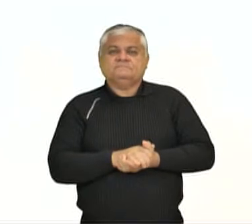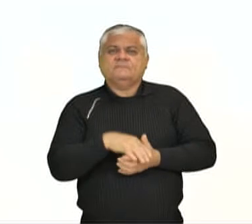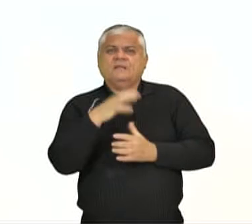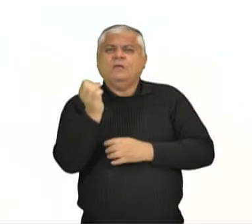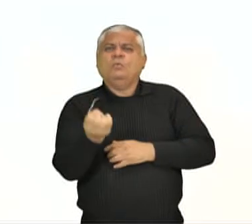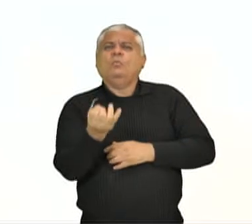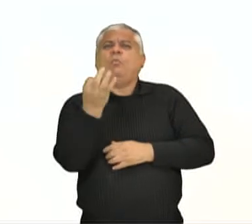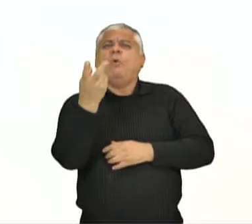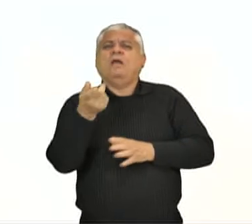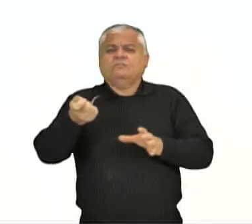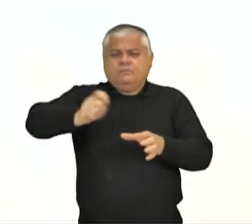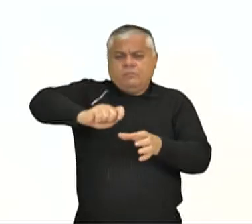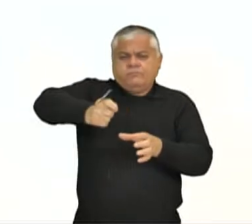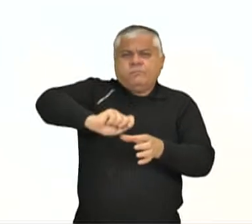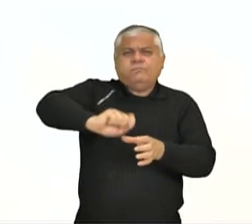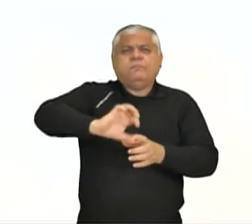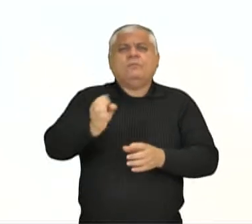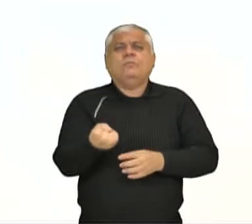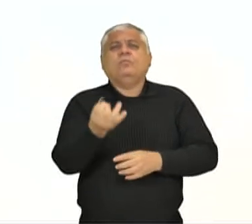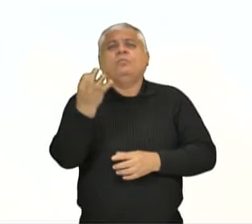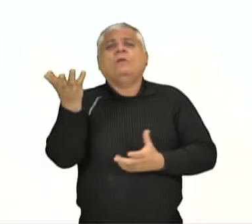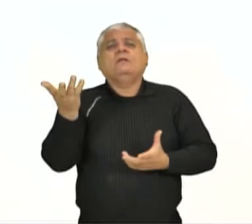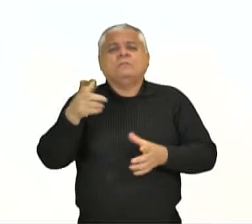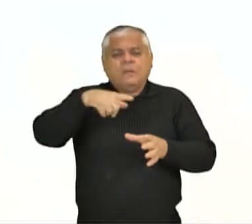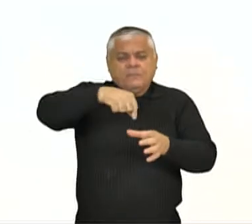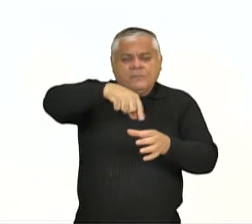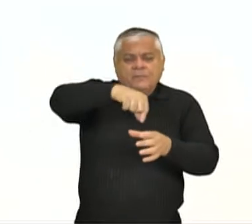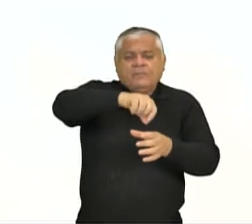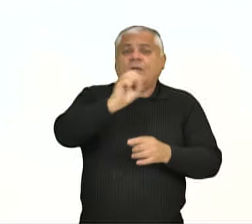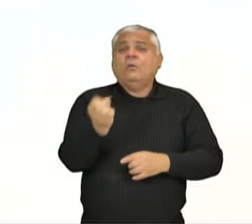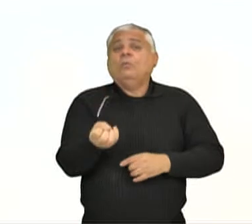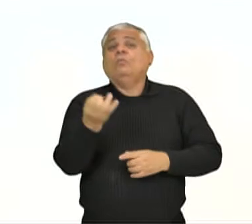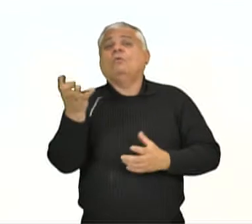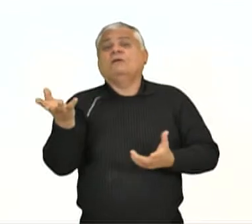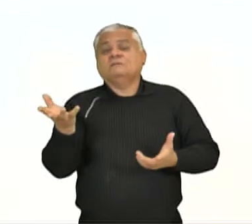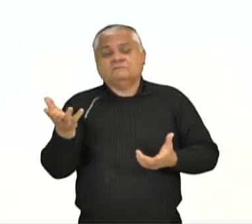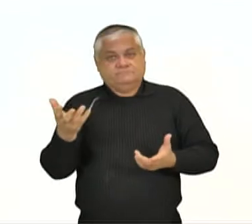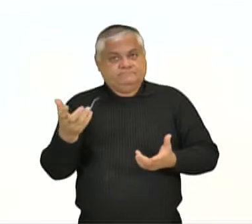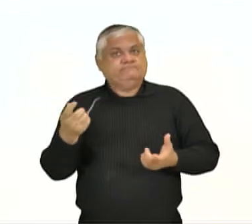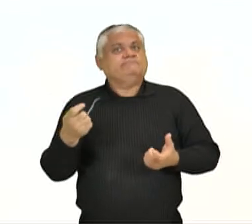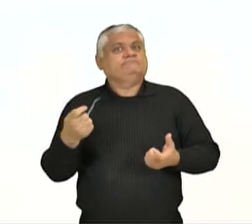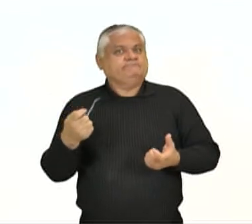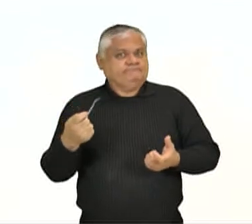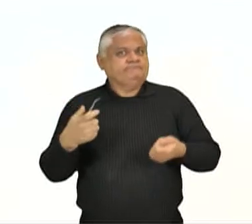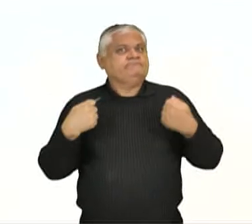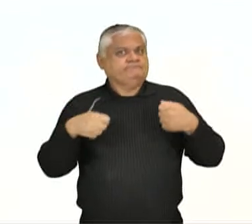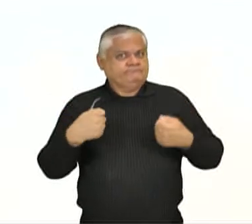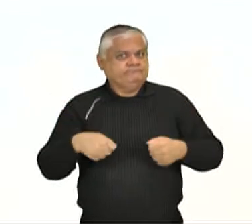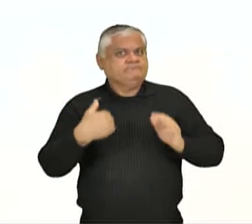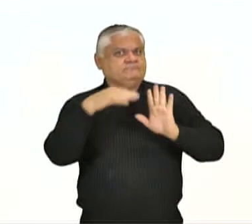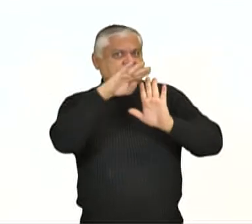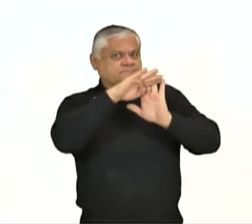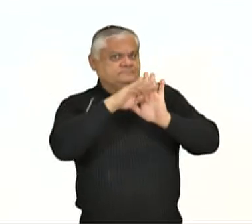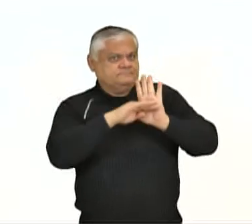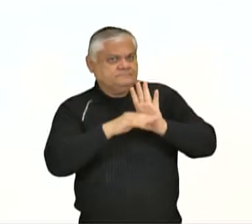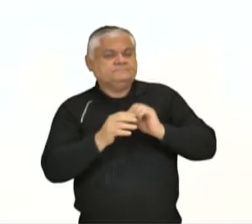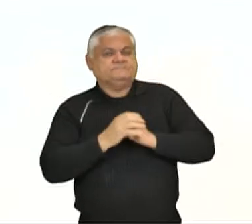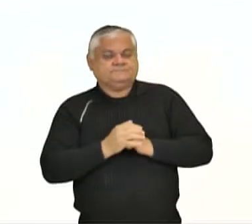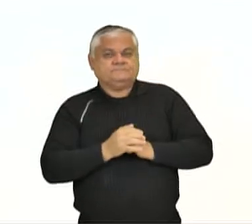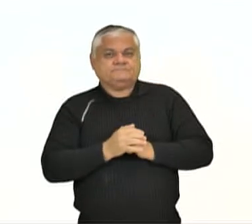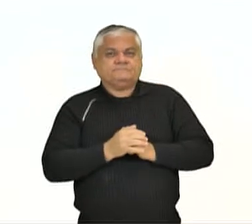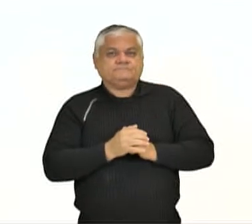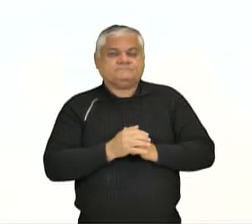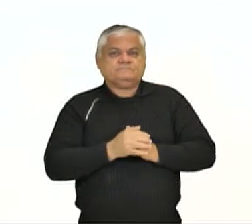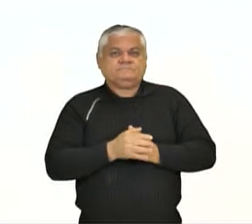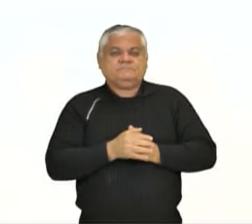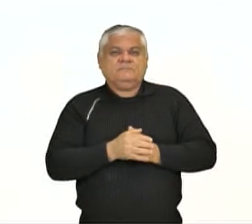Quantidade recomendada. Olha quanto que nós devemos consumir de açúcar por dia. Na prática,